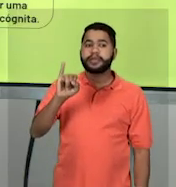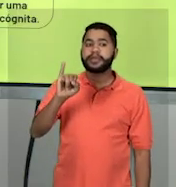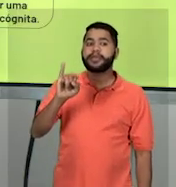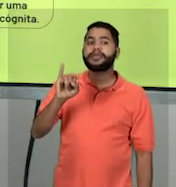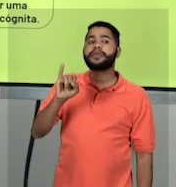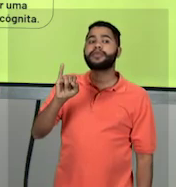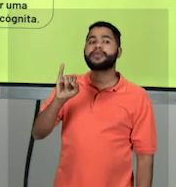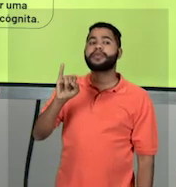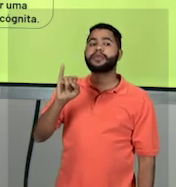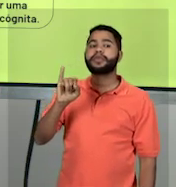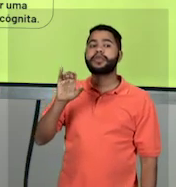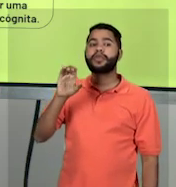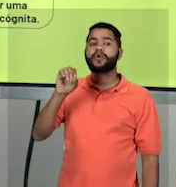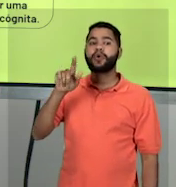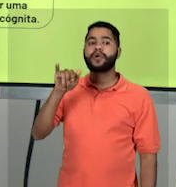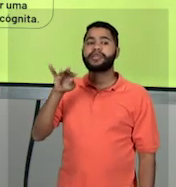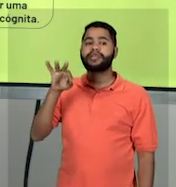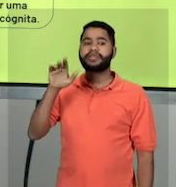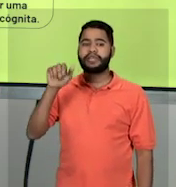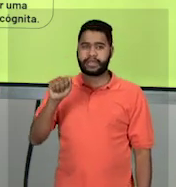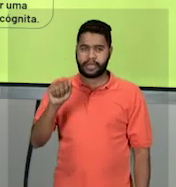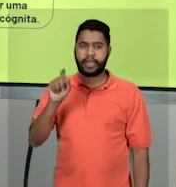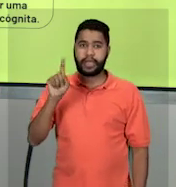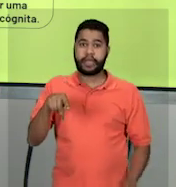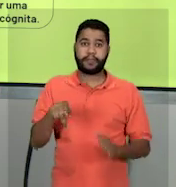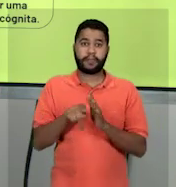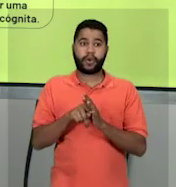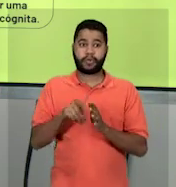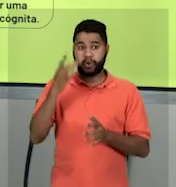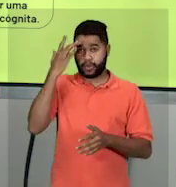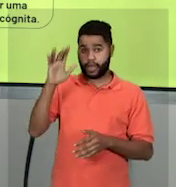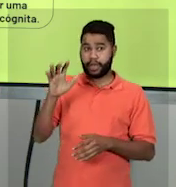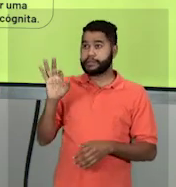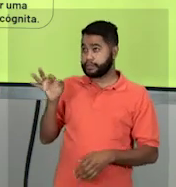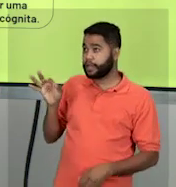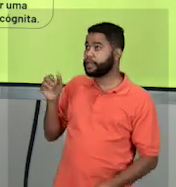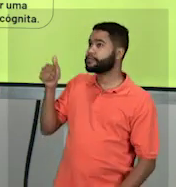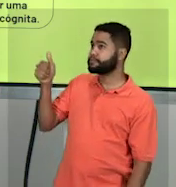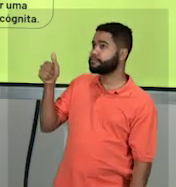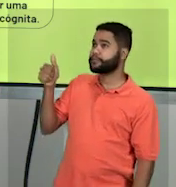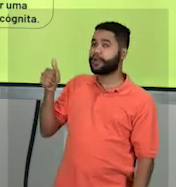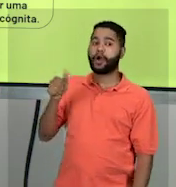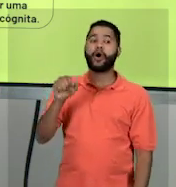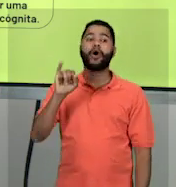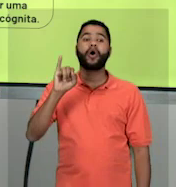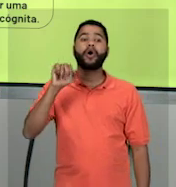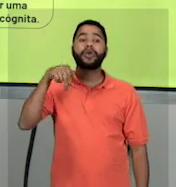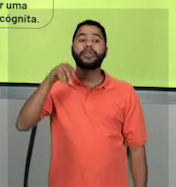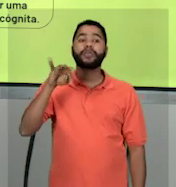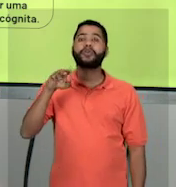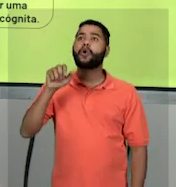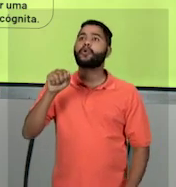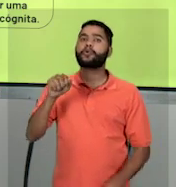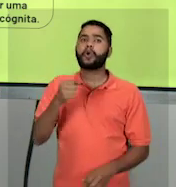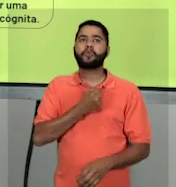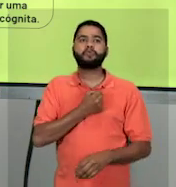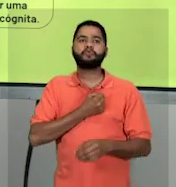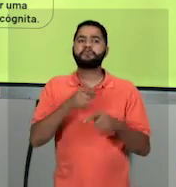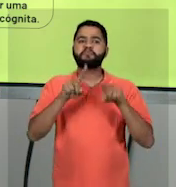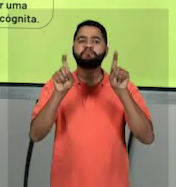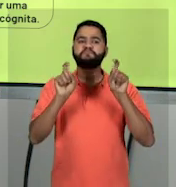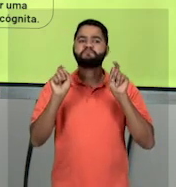incógnita você vai pensar em valor desconhecido beleza Dani tá aqui ó falou incógnita você pensar em valor